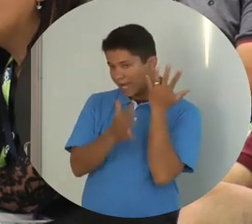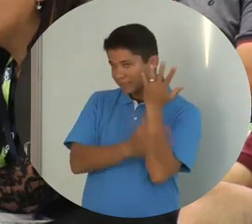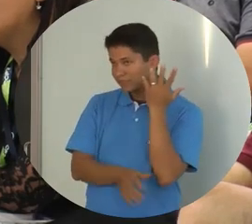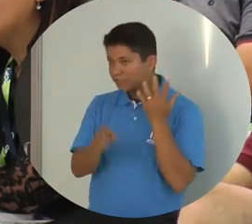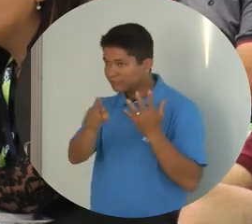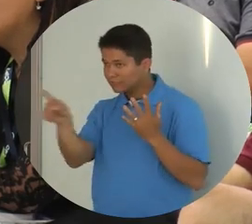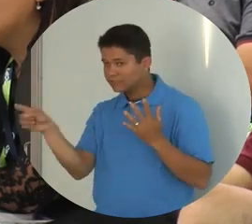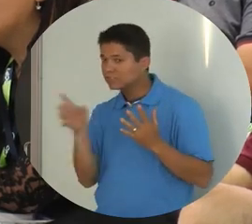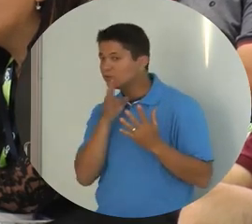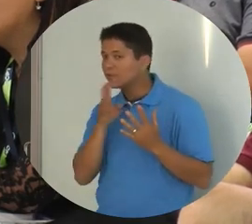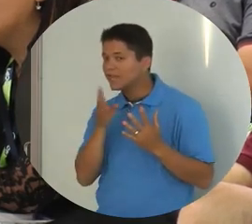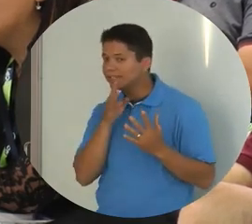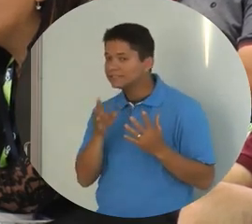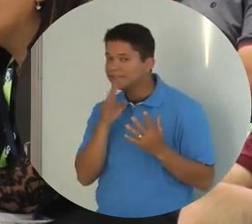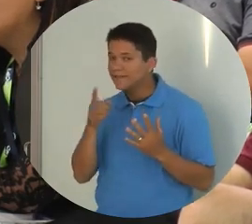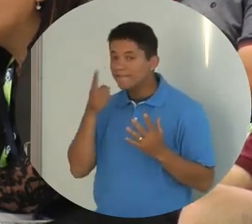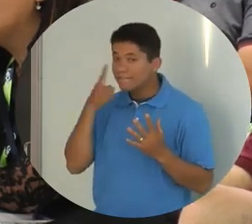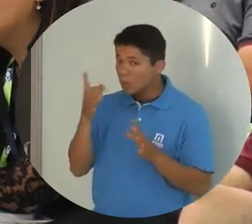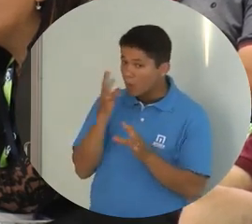escutar alguma coisa nesse sentido?